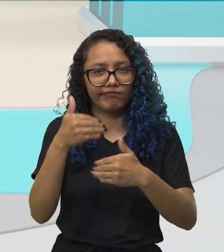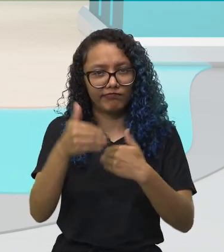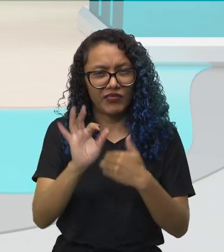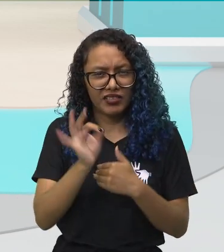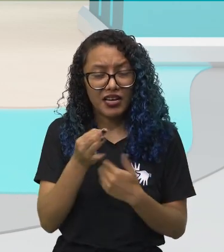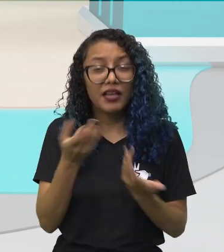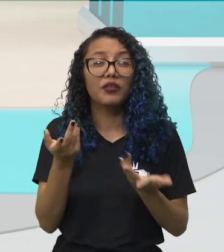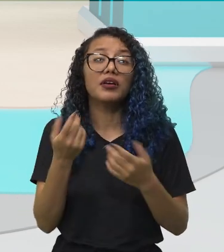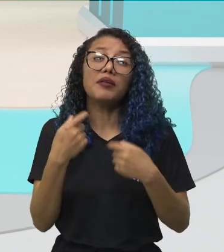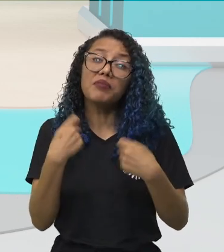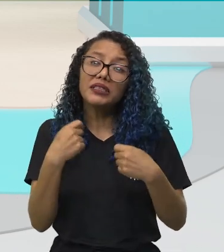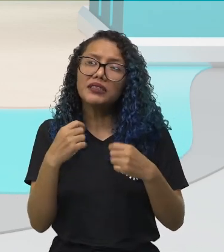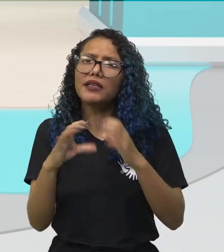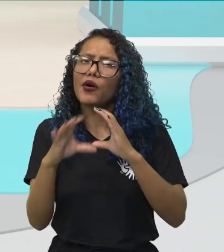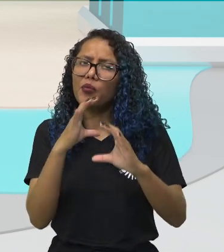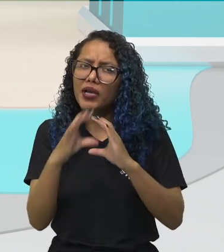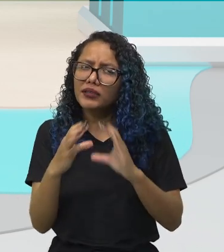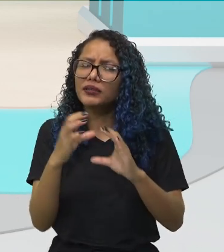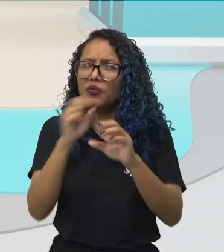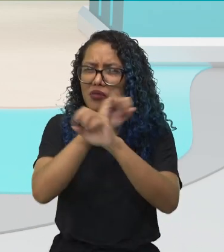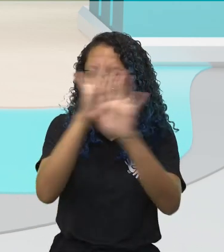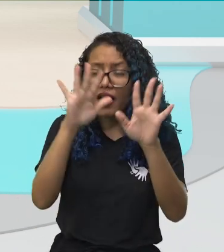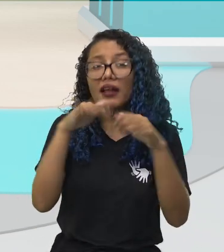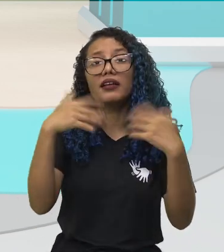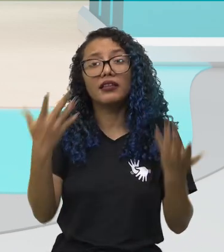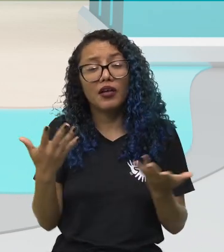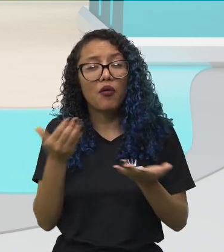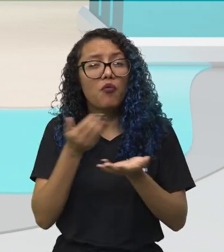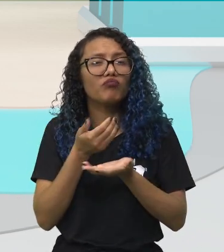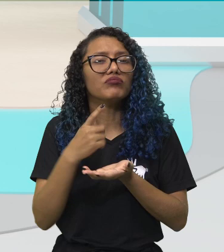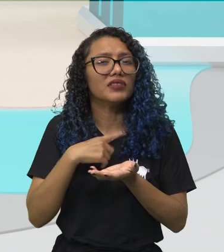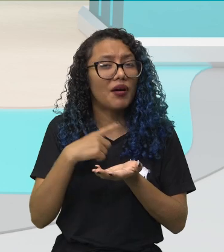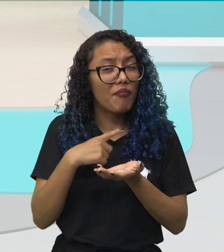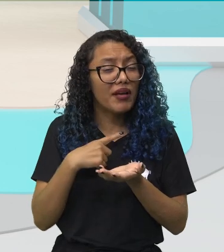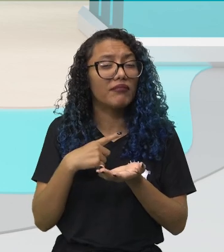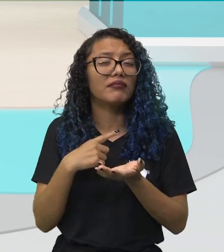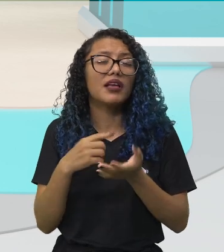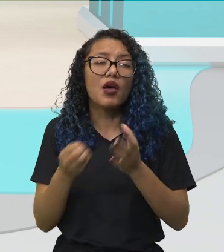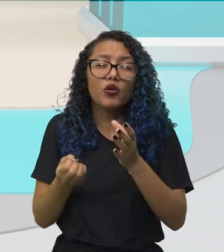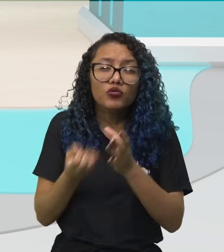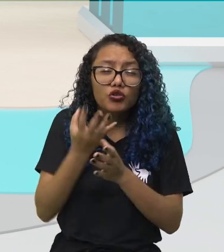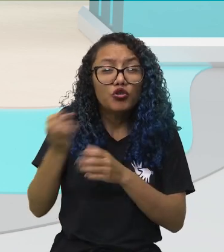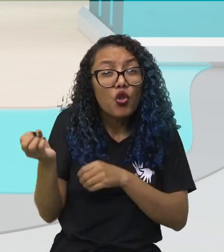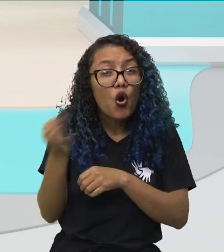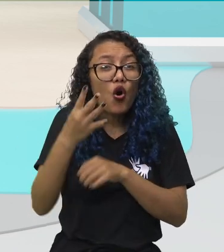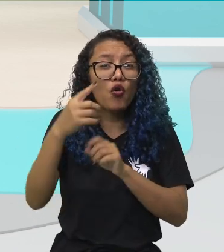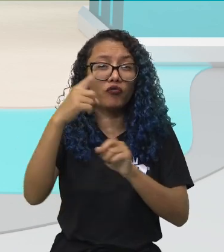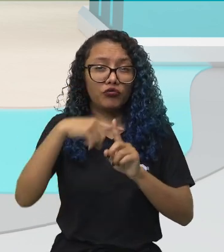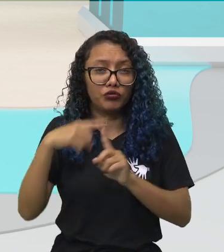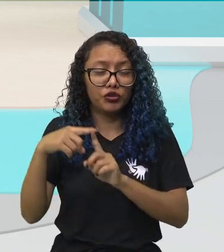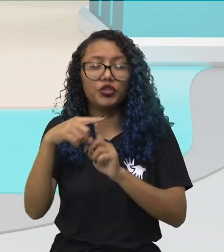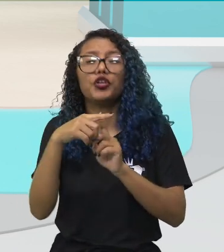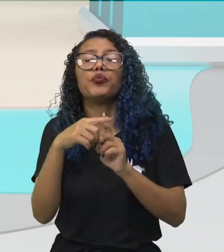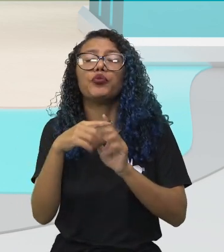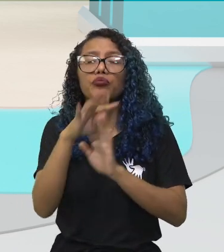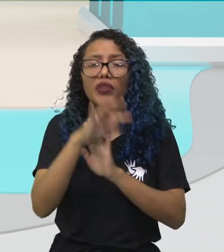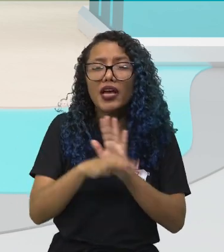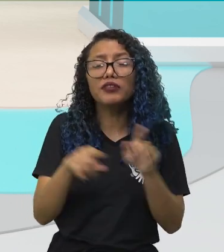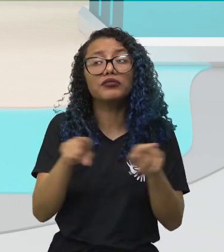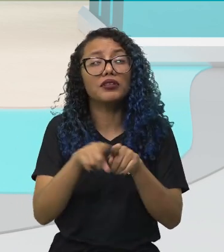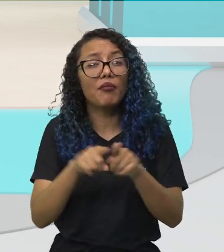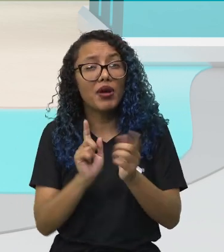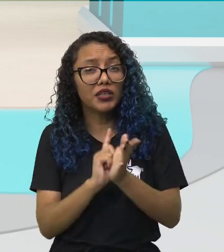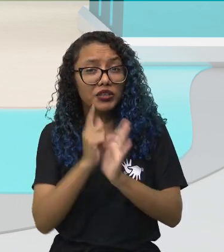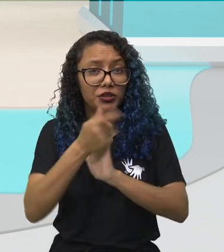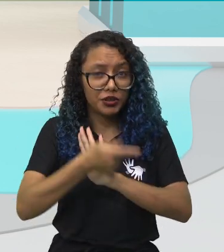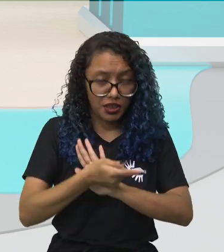se comunicar, vai surgindo outros tipos de texto. Então, dentro da tipologia, vai ter os gêneros textuais.